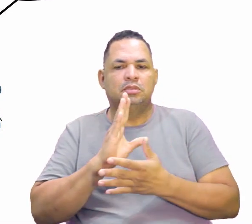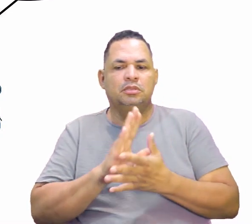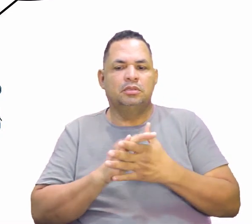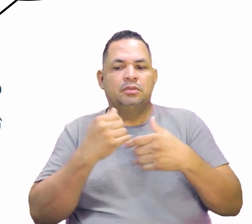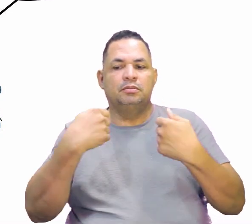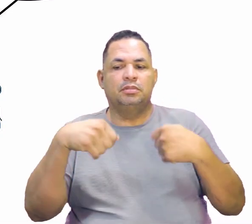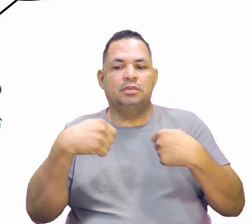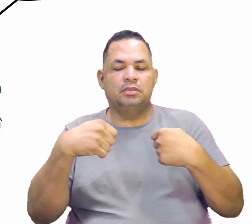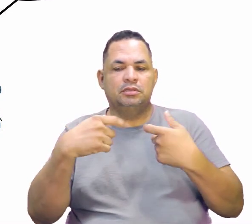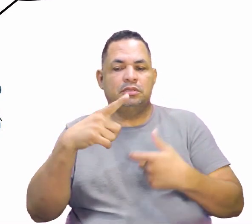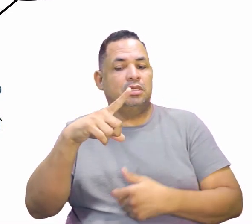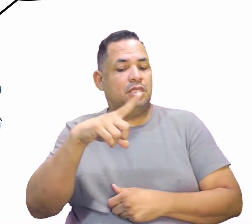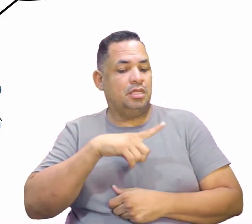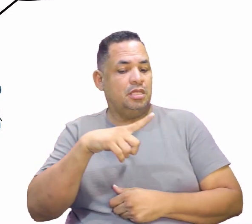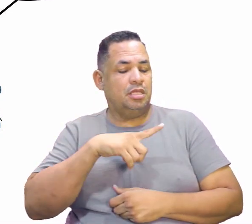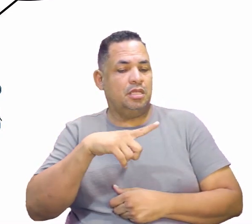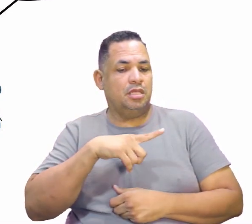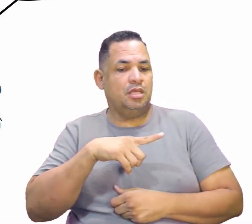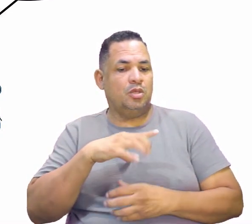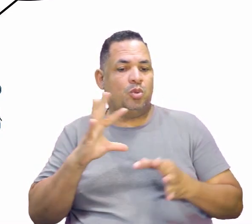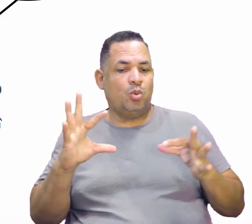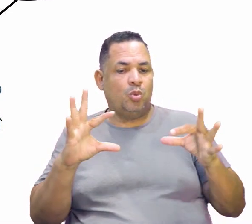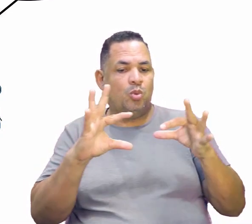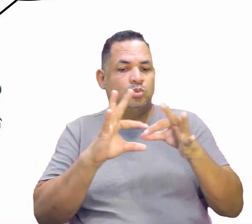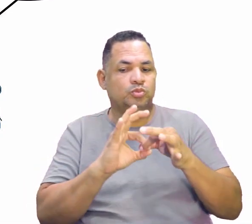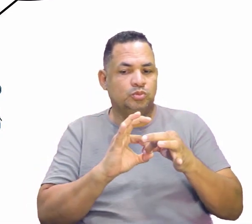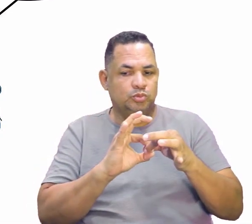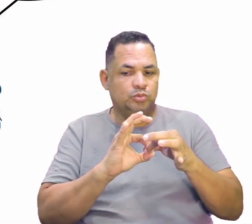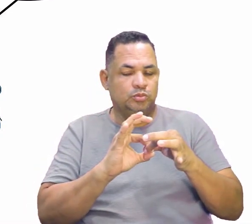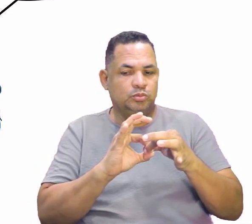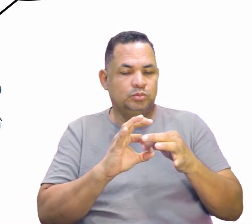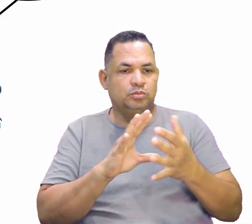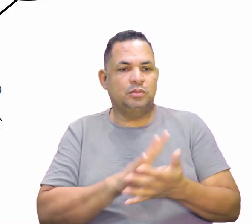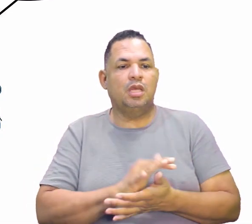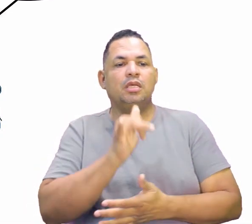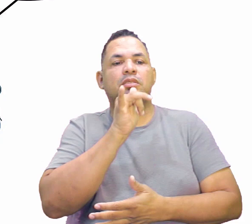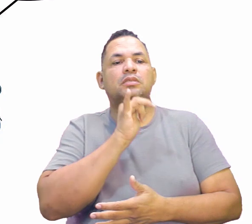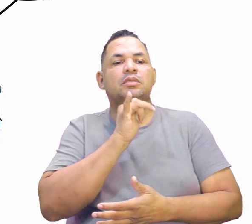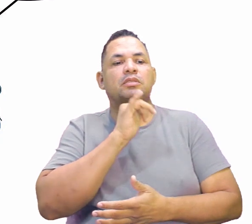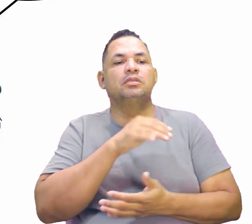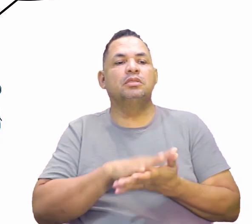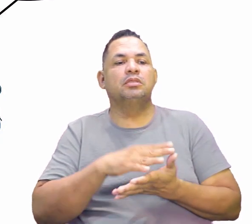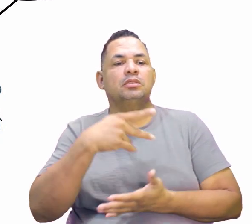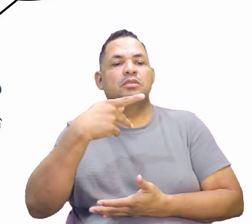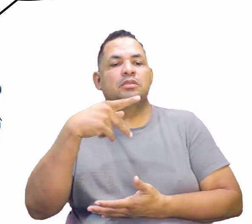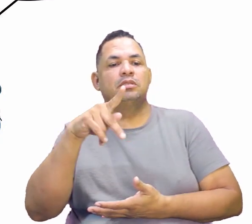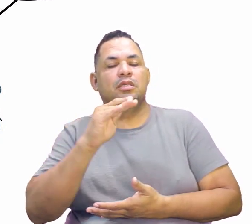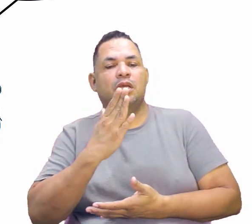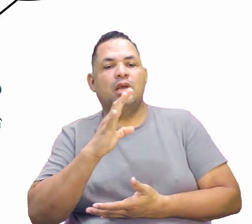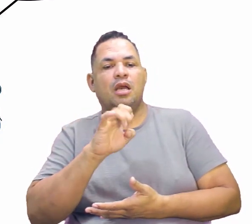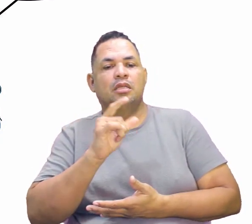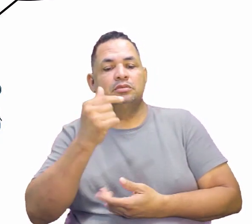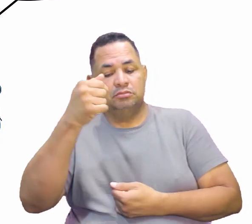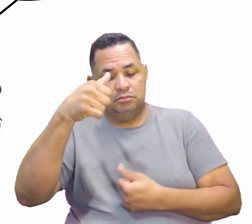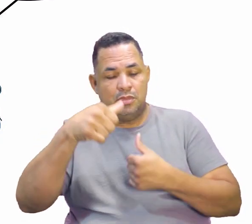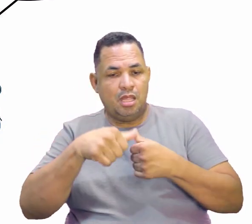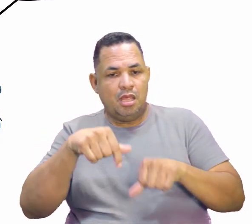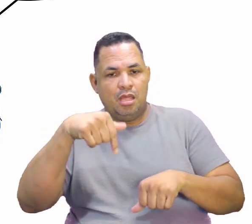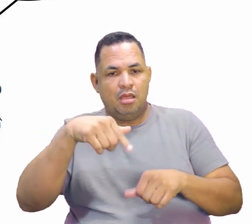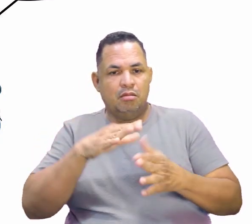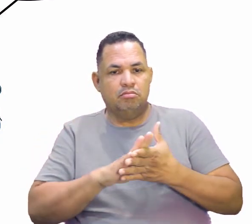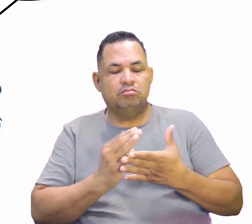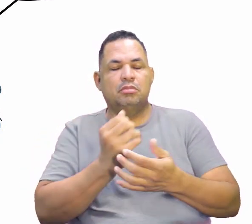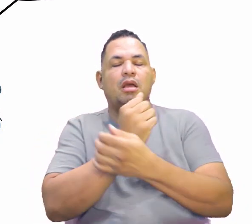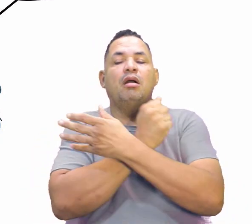sindéticas, que vai ter a presença da conjunção. No primeiro exemplo. Seu Carlos esteve aqui, deixou